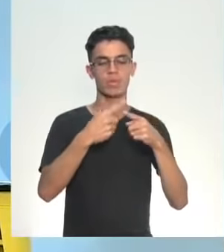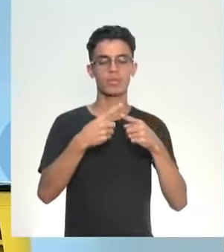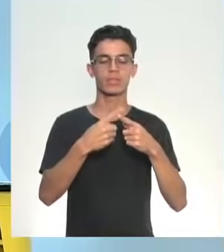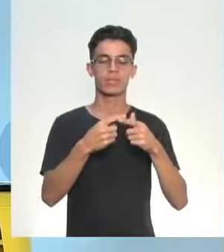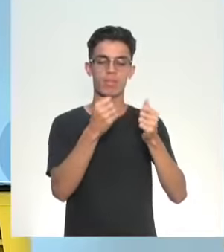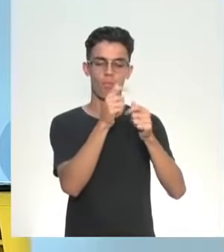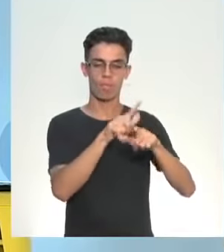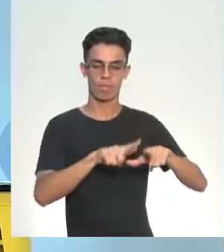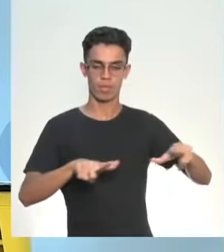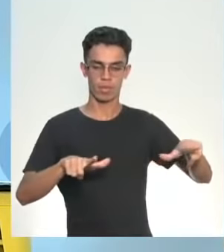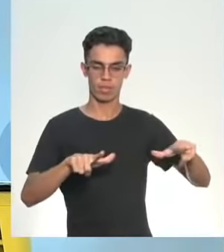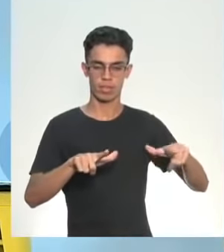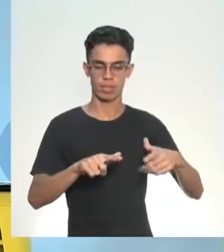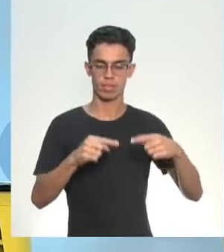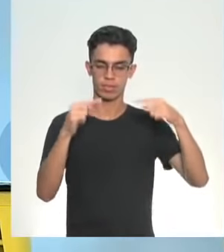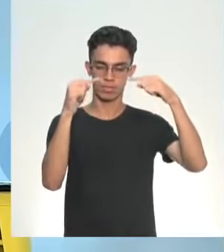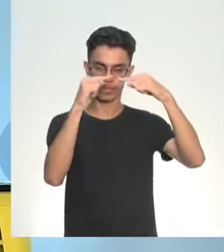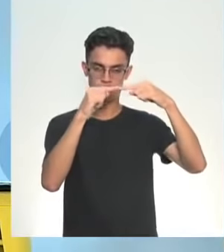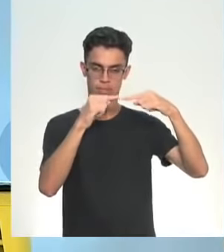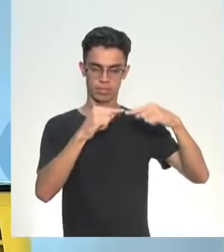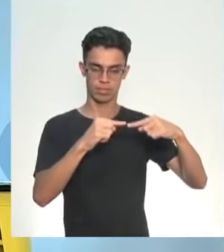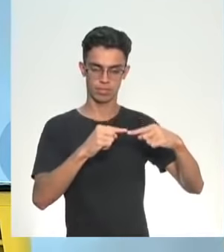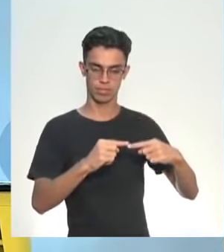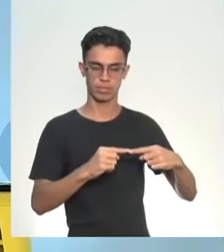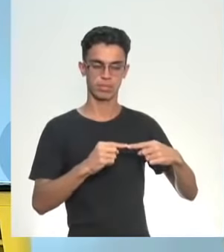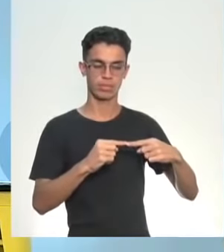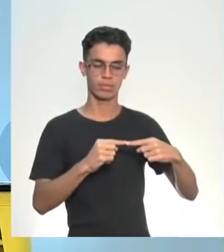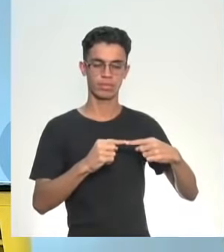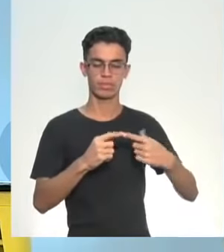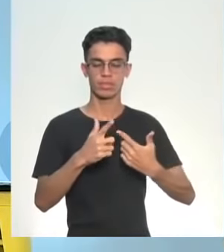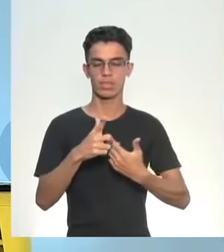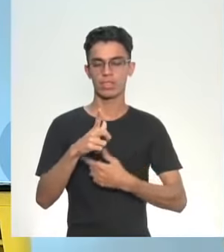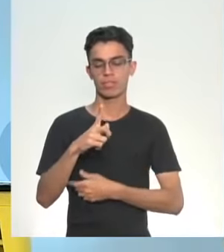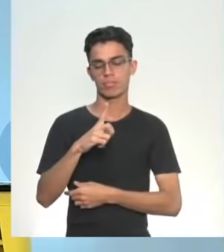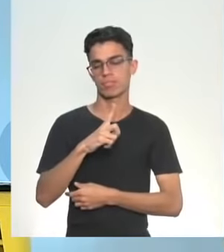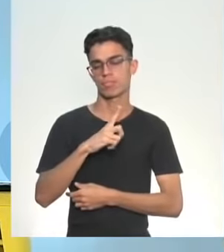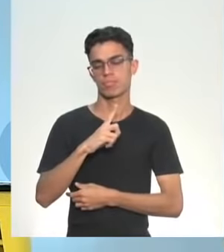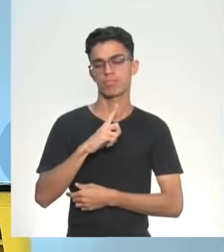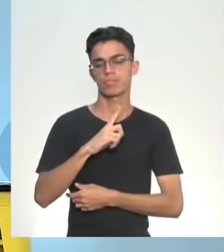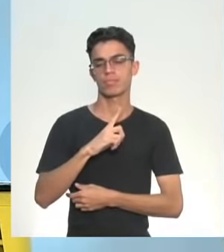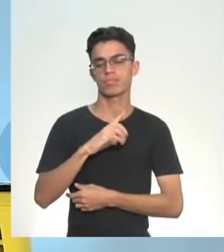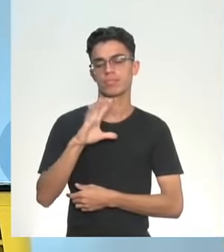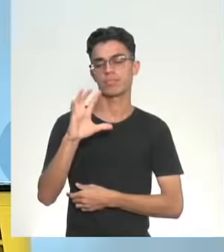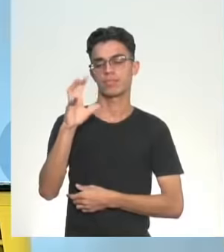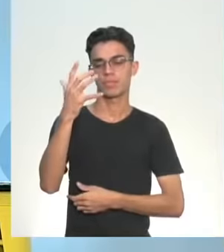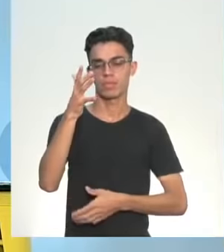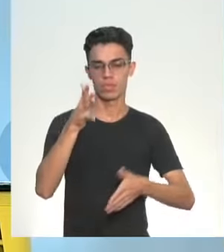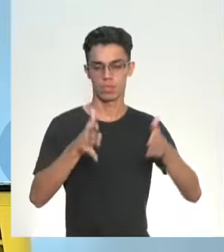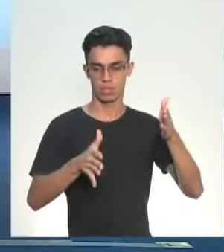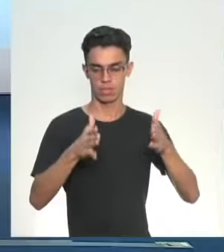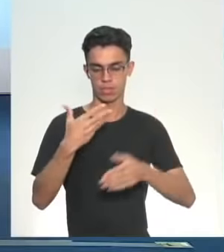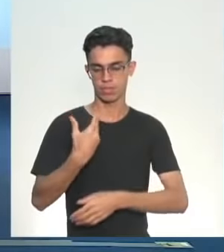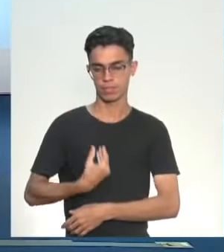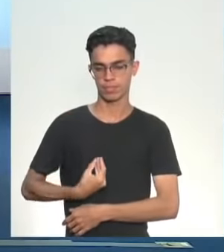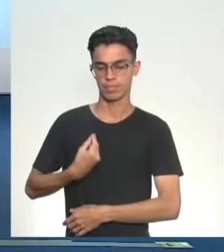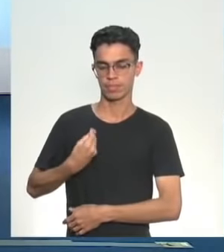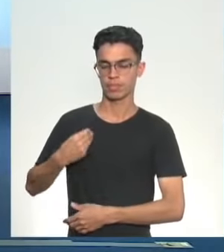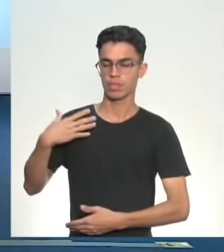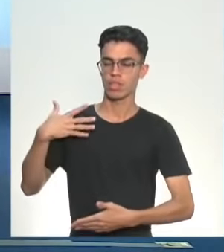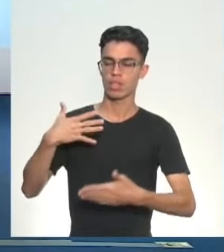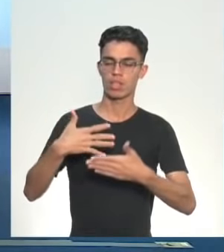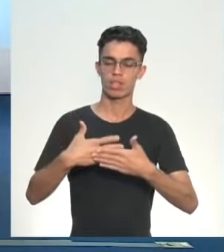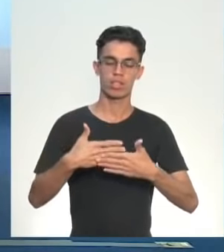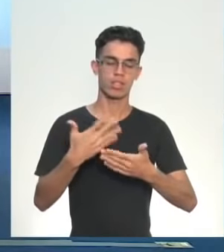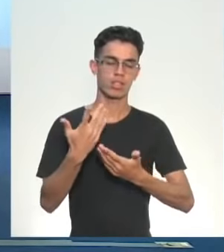disso tentem ligar a isso a a situação que está ocorrendo com a gente e não é o que a gente vai vivendo aí o que